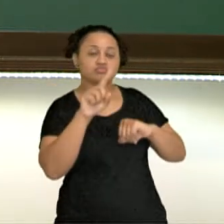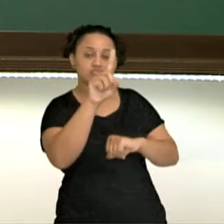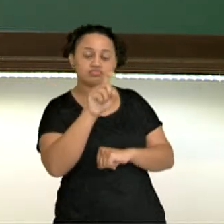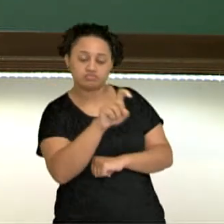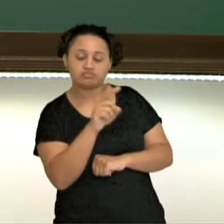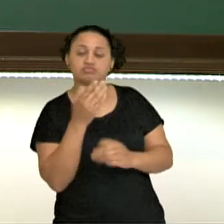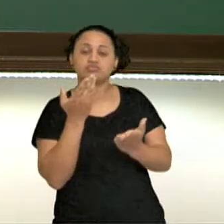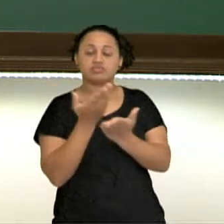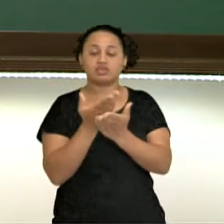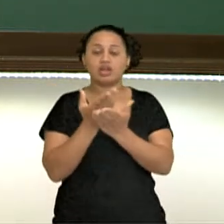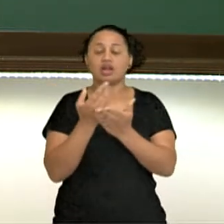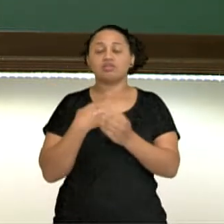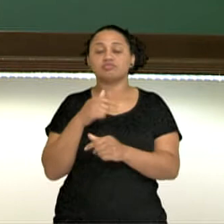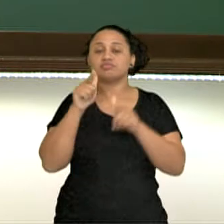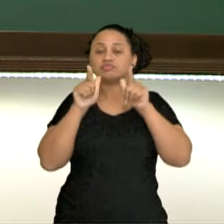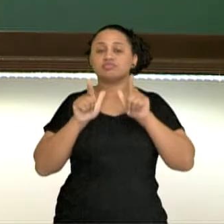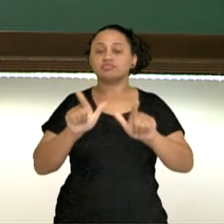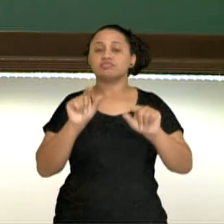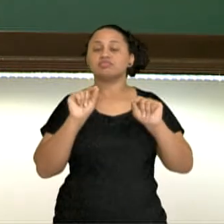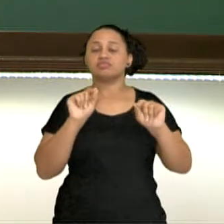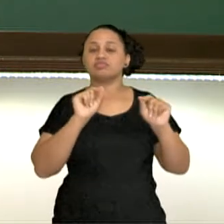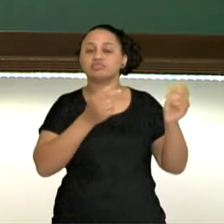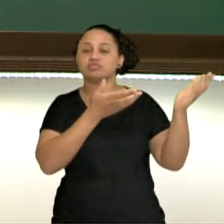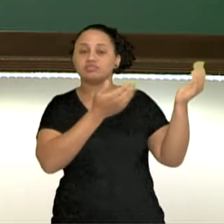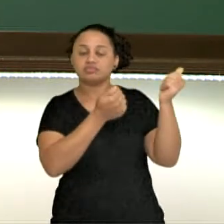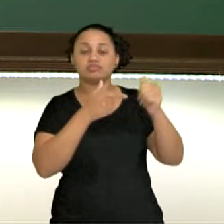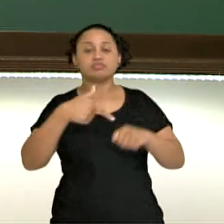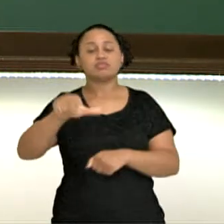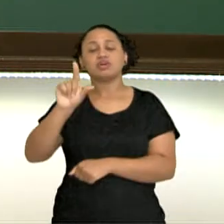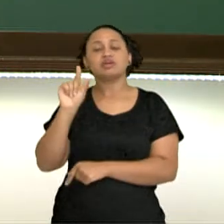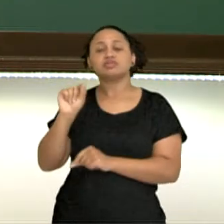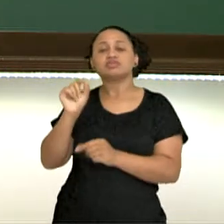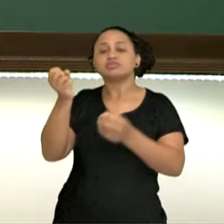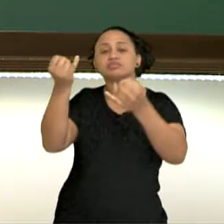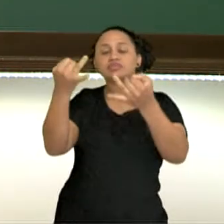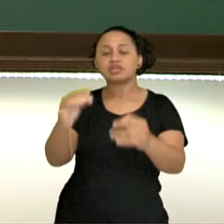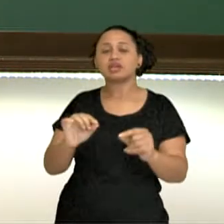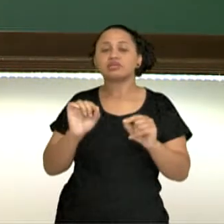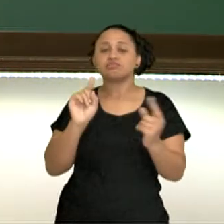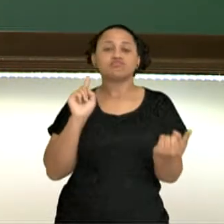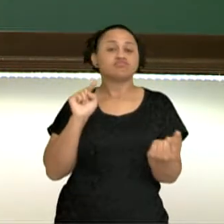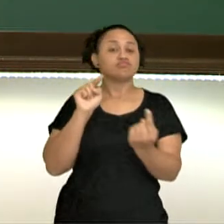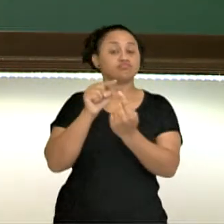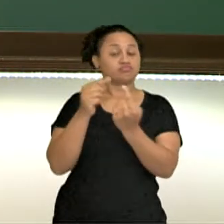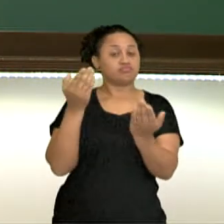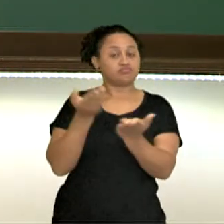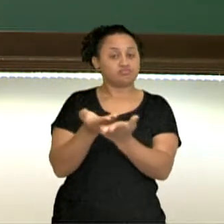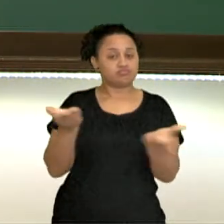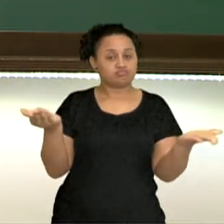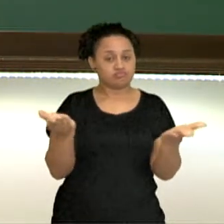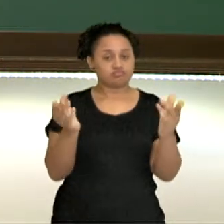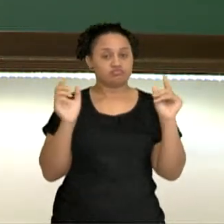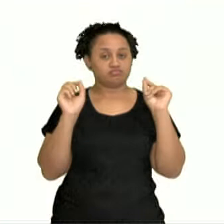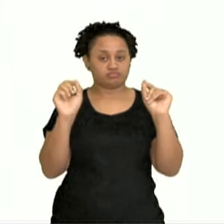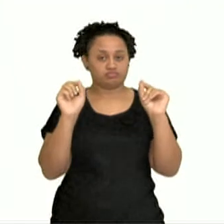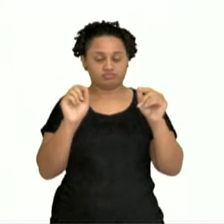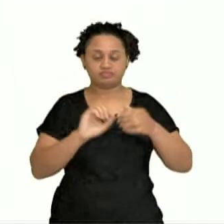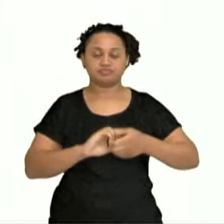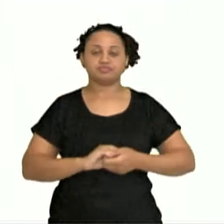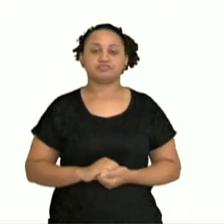na nossa aula de língua espanhola. Antes disso, eu vou falar para vocês um pouquinho sobre os objetivos da aula de hoje.